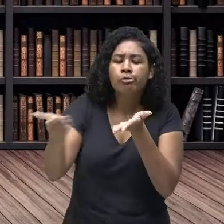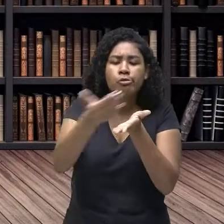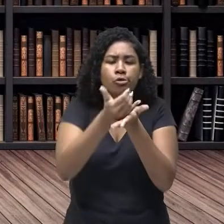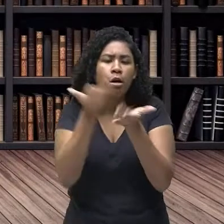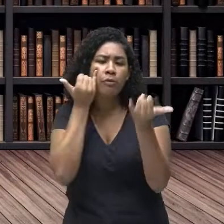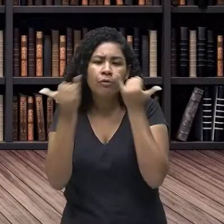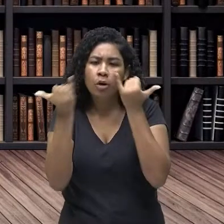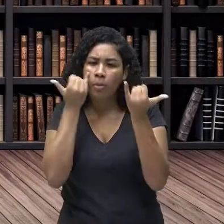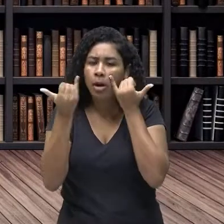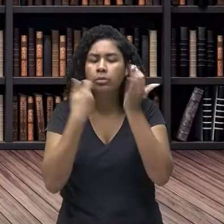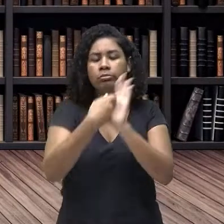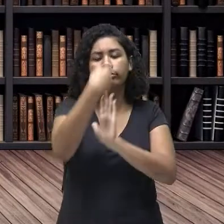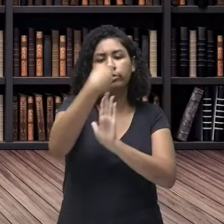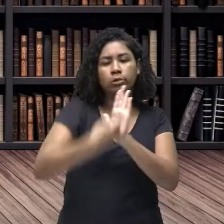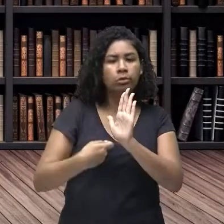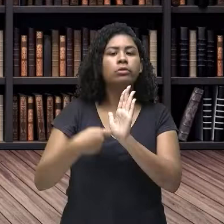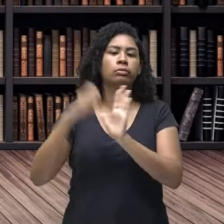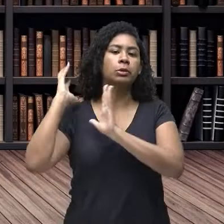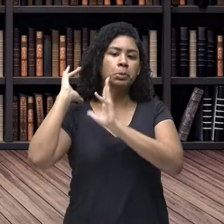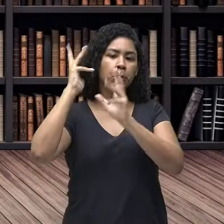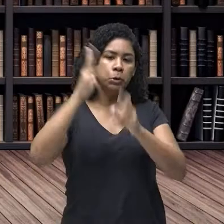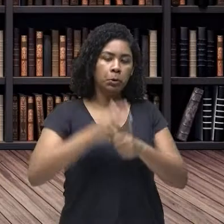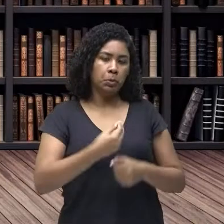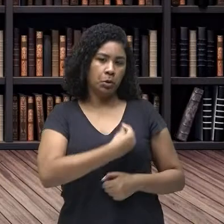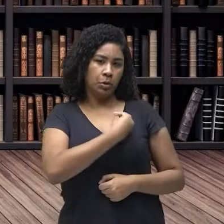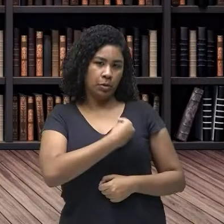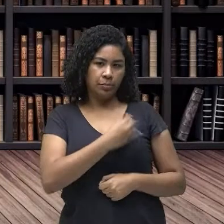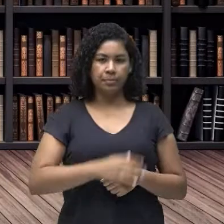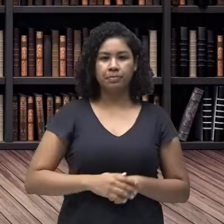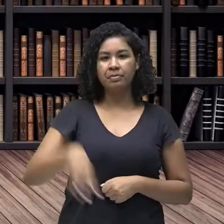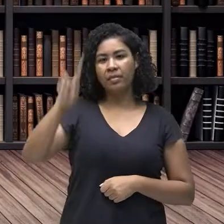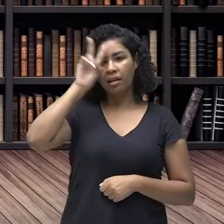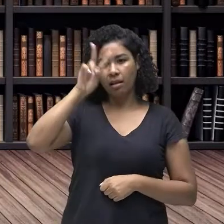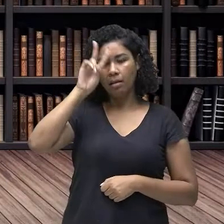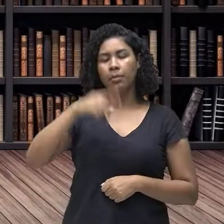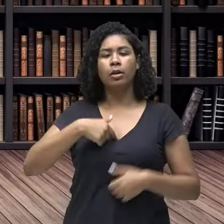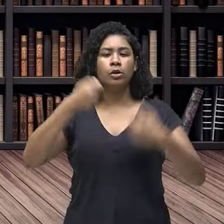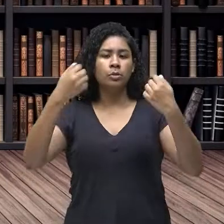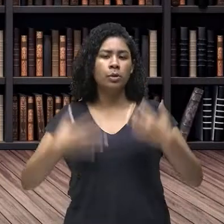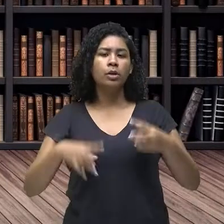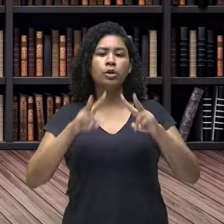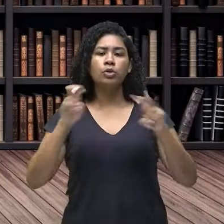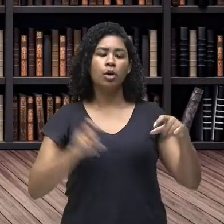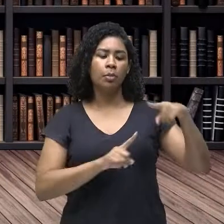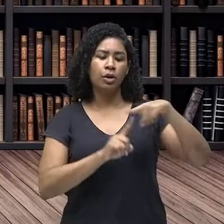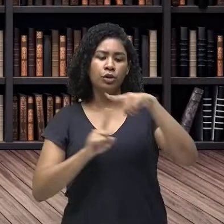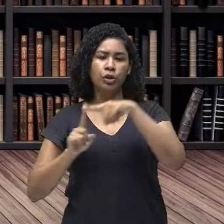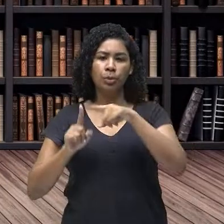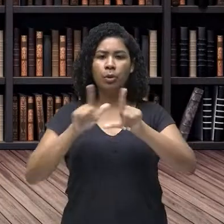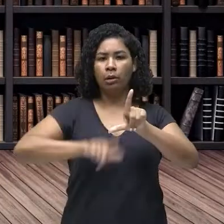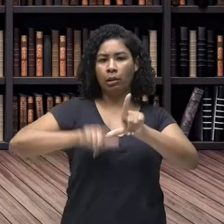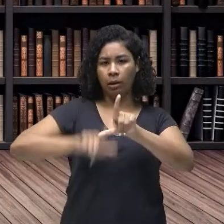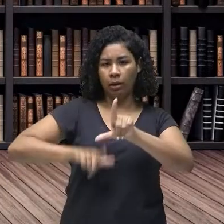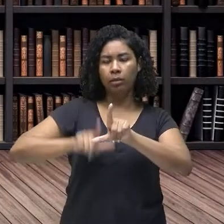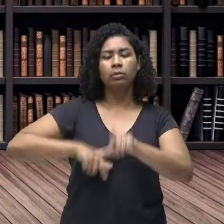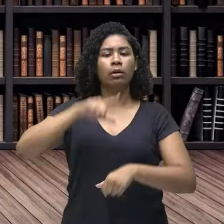vimos aí a tipologia textual, os gêneros textuais. Por que, teacher, nós estamos falando isso?